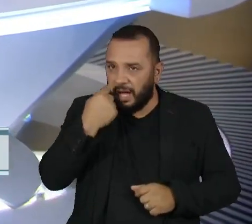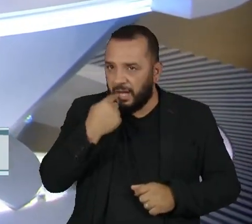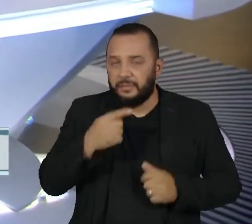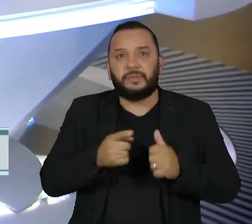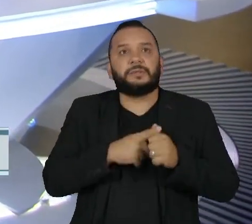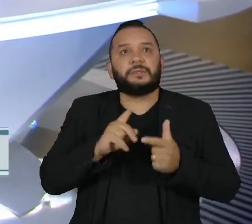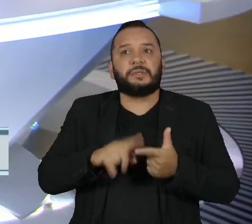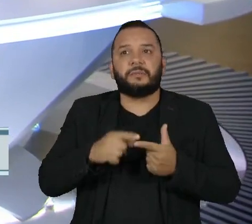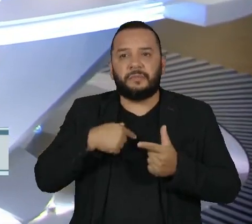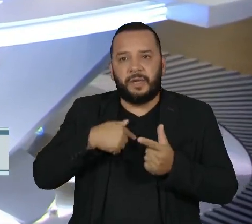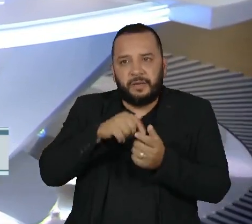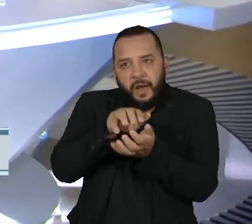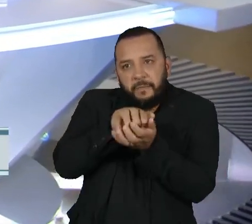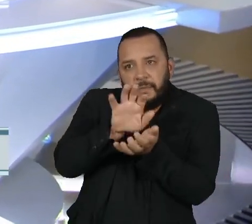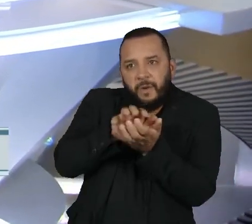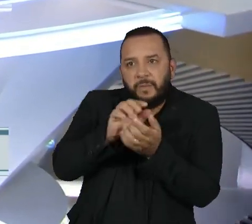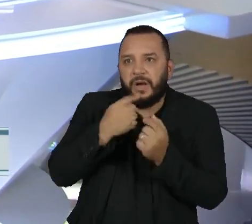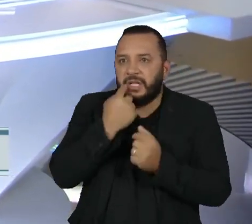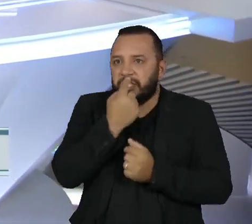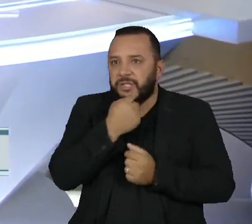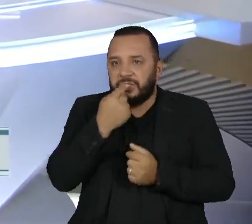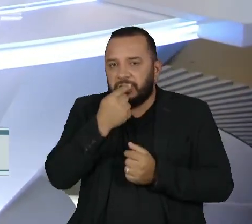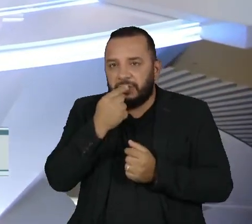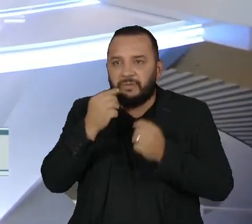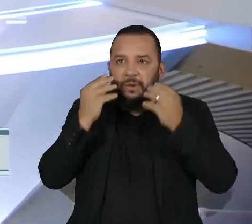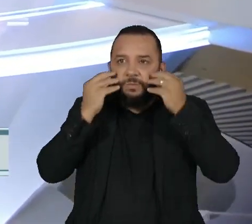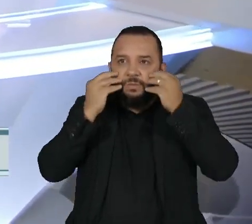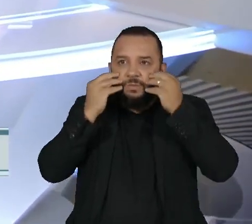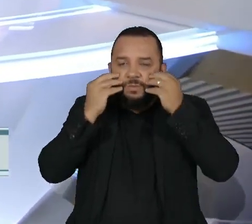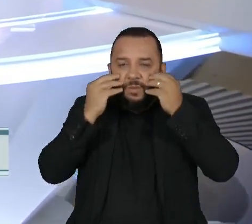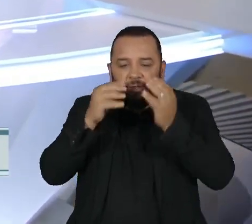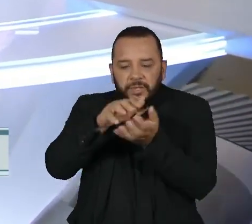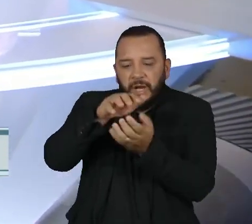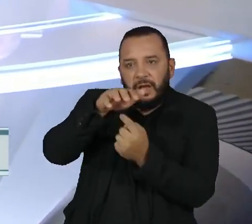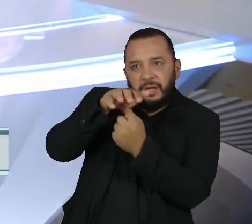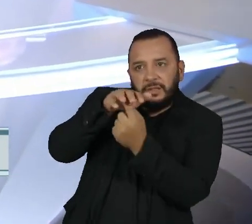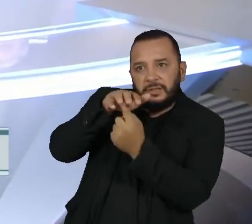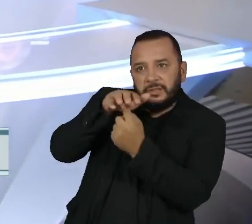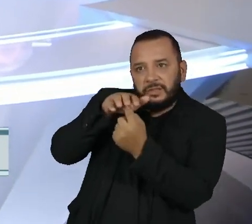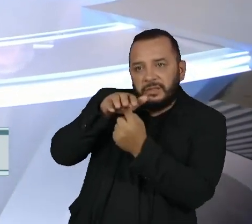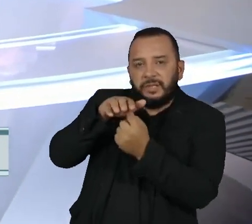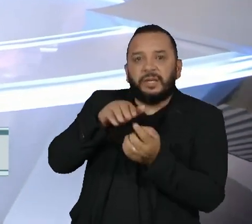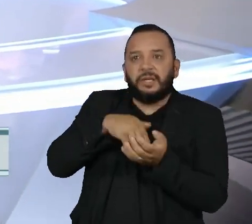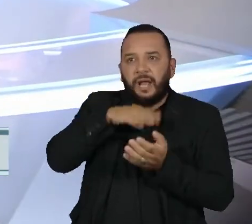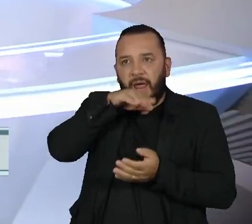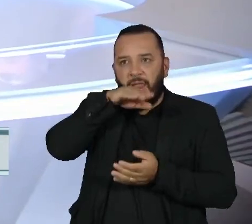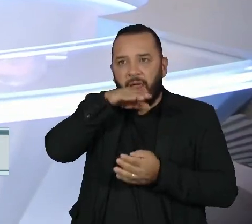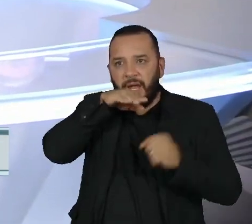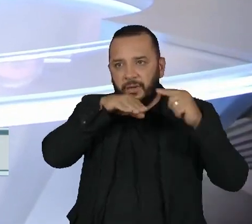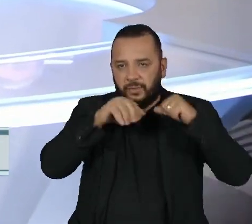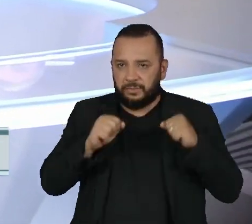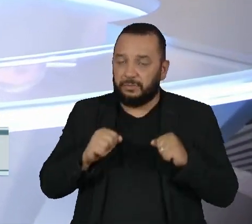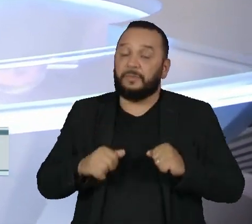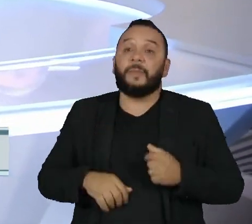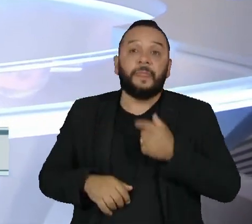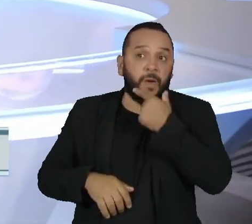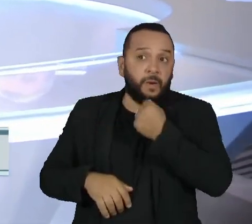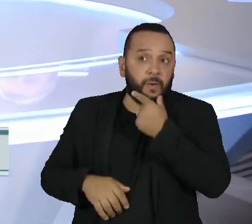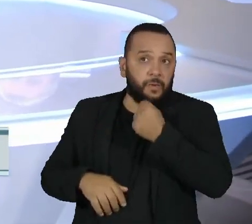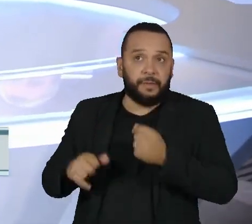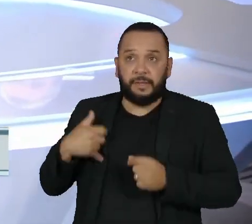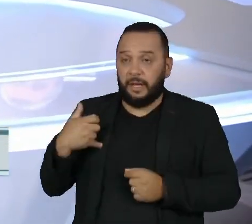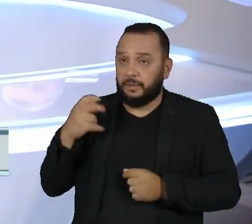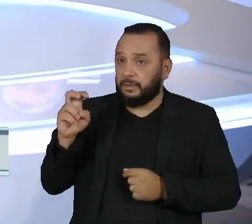as estruturas da boca, como gengivas, bochechas, céu da boca e língua. Pois é, olha, os homens acima dos